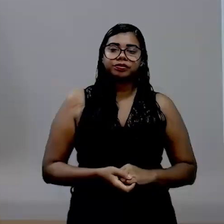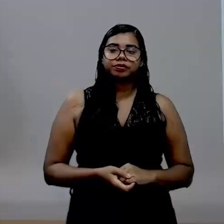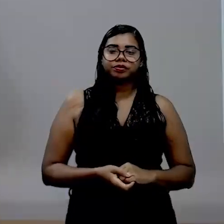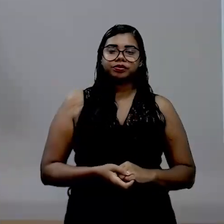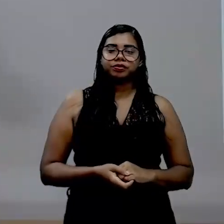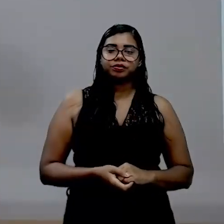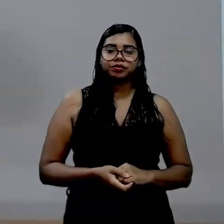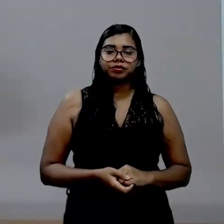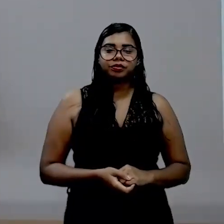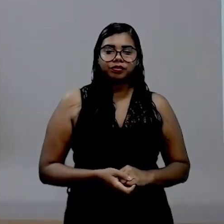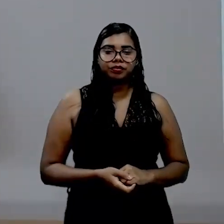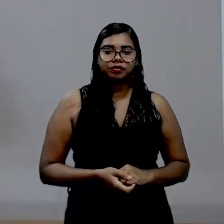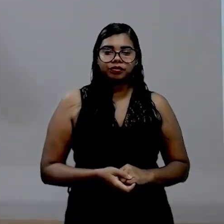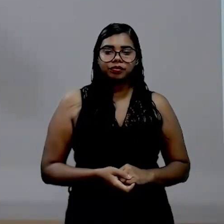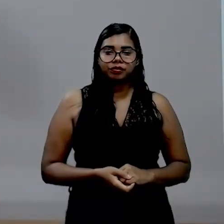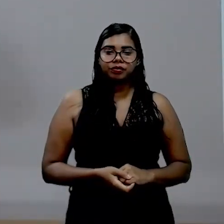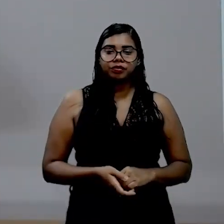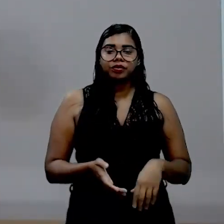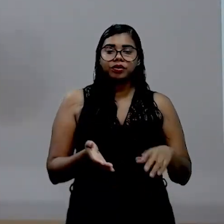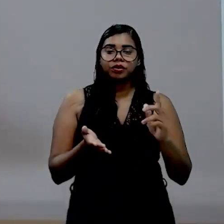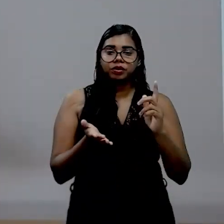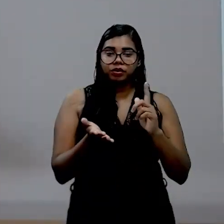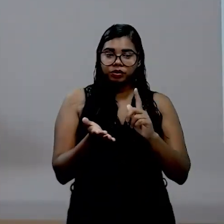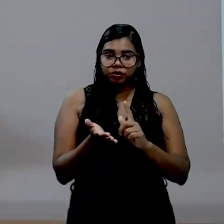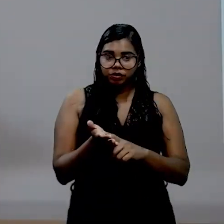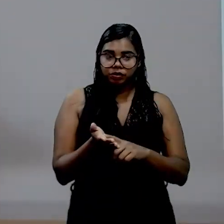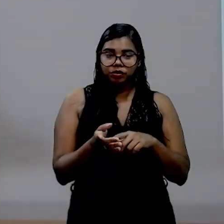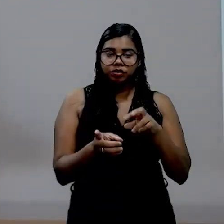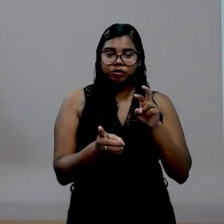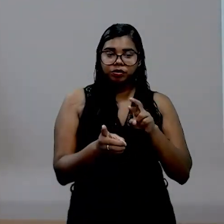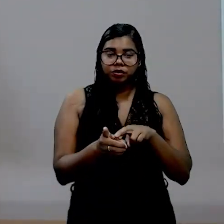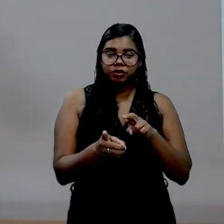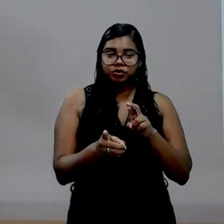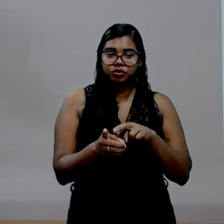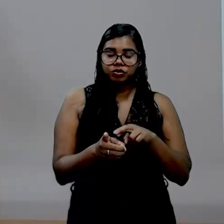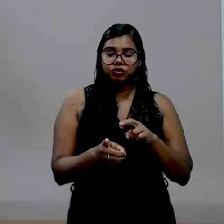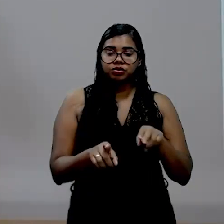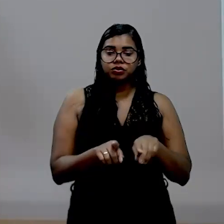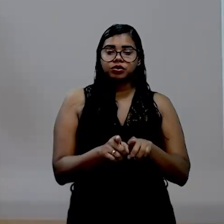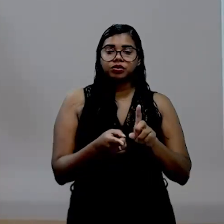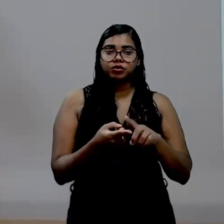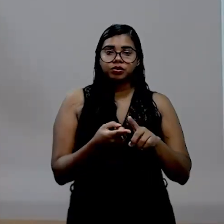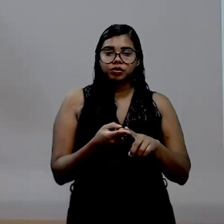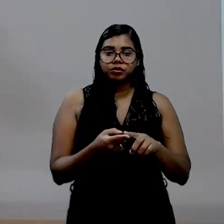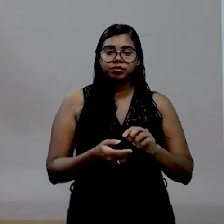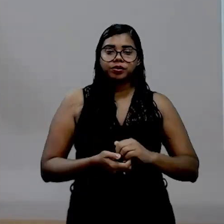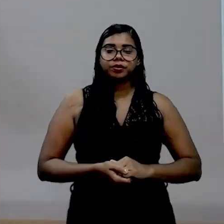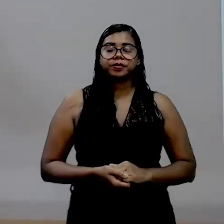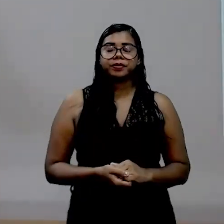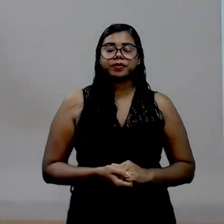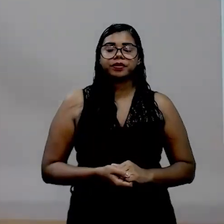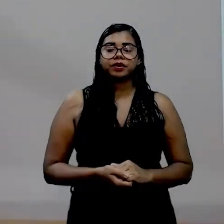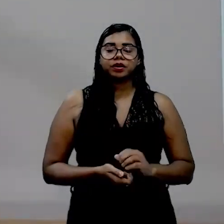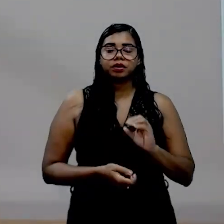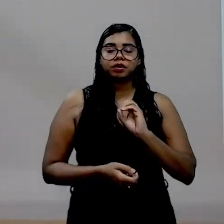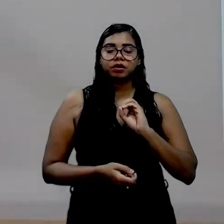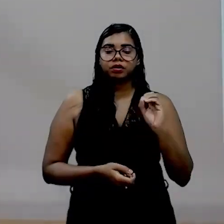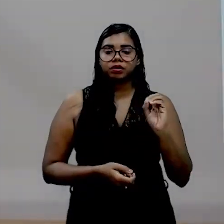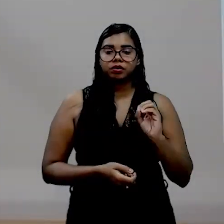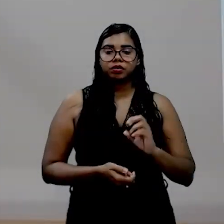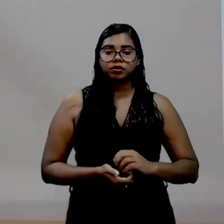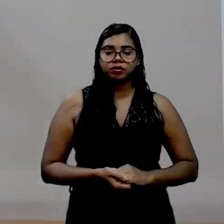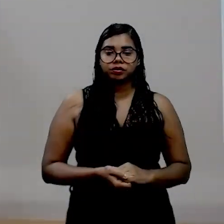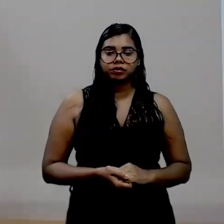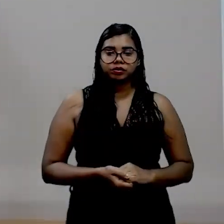impacto. Então, ele é um marcador prostático. Então, PSA subiu, ótimo. Tem alguma coisa na